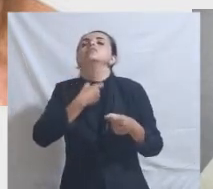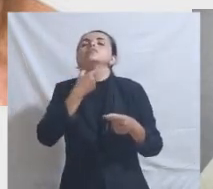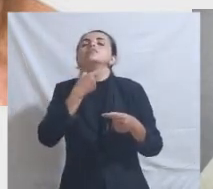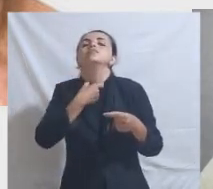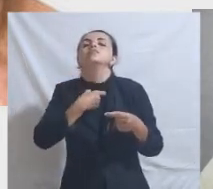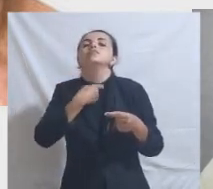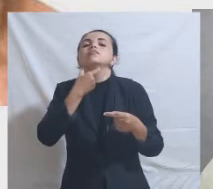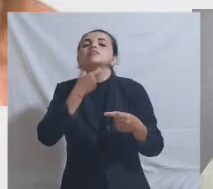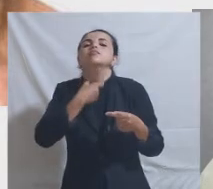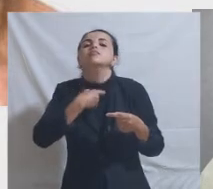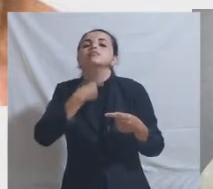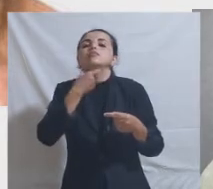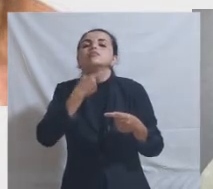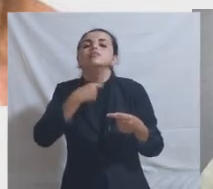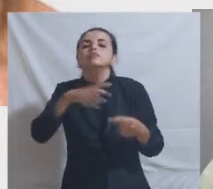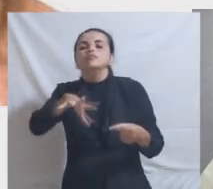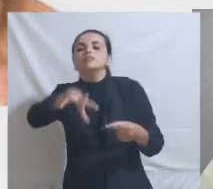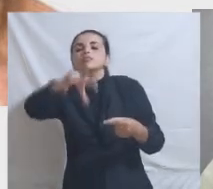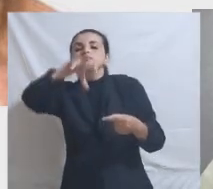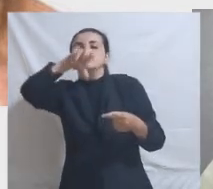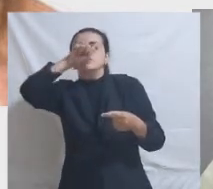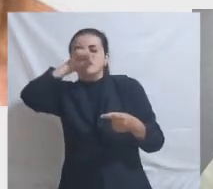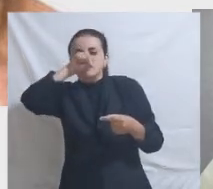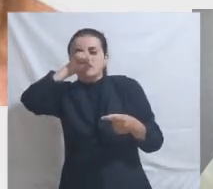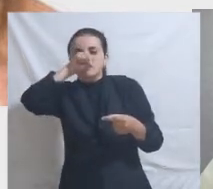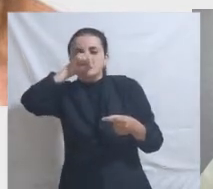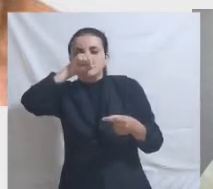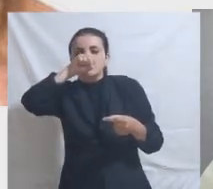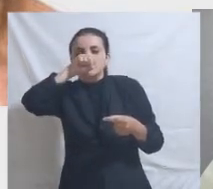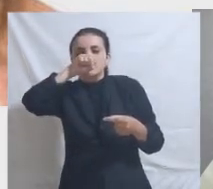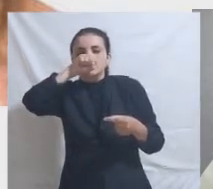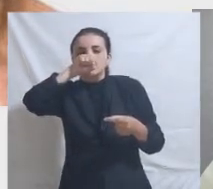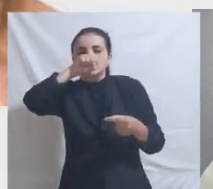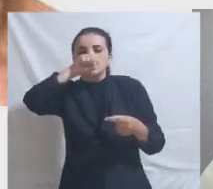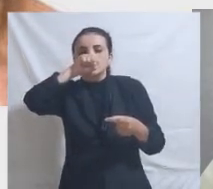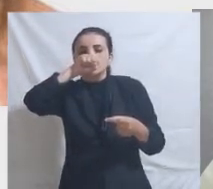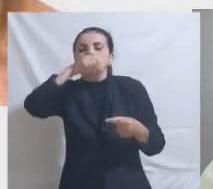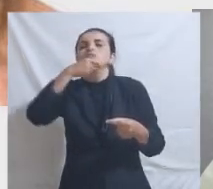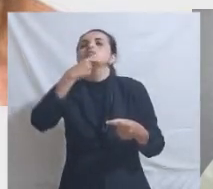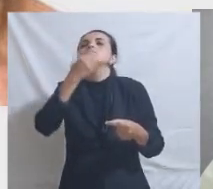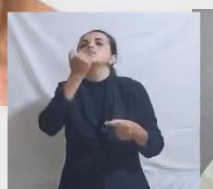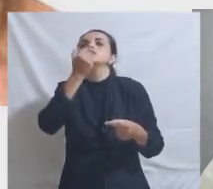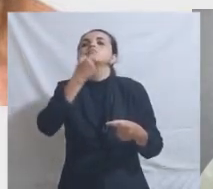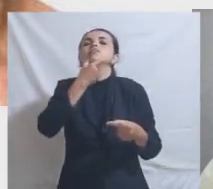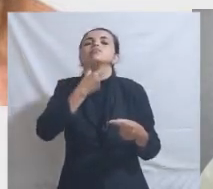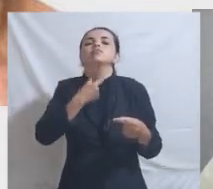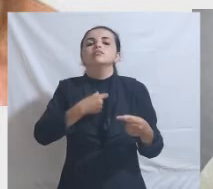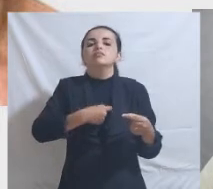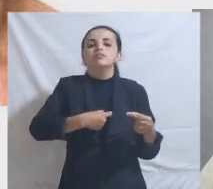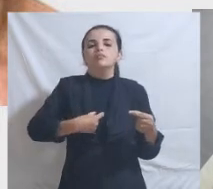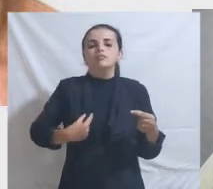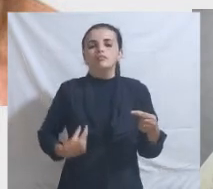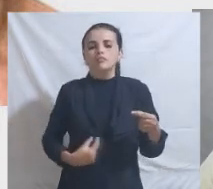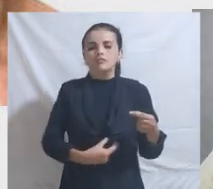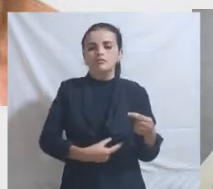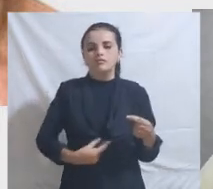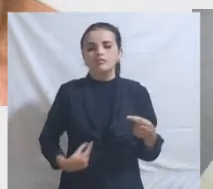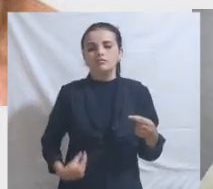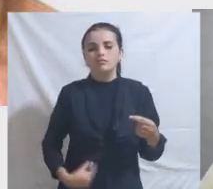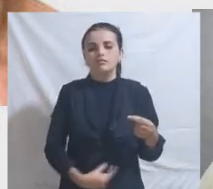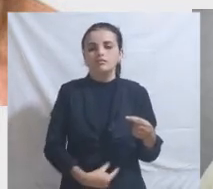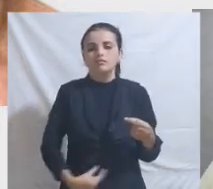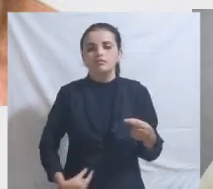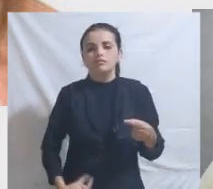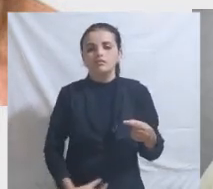ar. Então, quando nós nos alimentamos, esse canal, essa epíglote fecha e o alimento ele desce lá para o nosso estômago. Já quando nós estamos